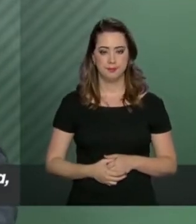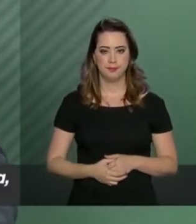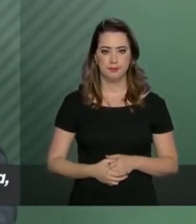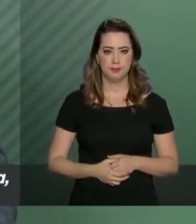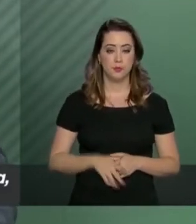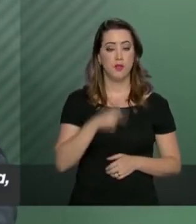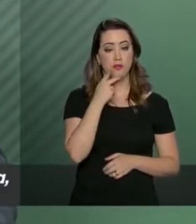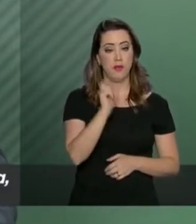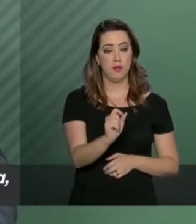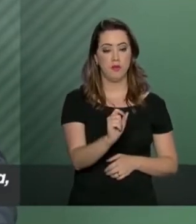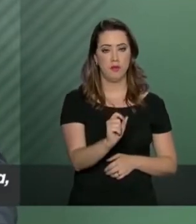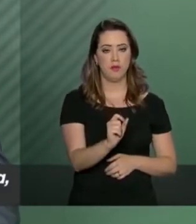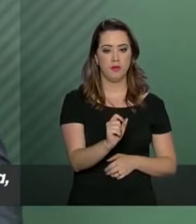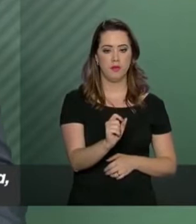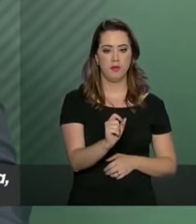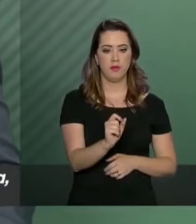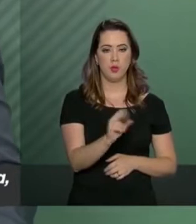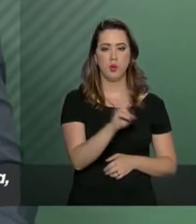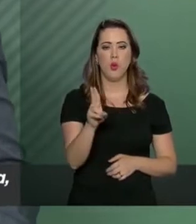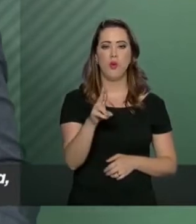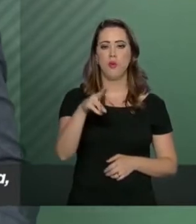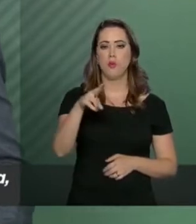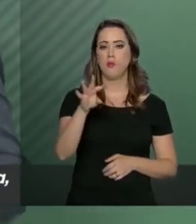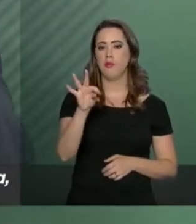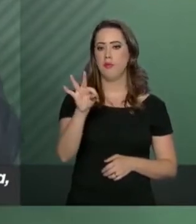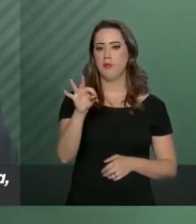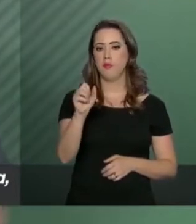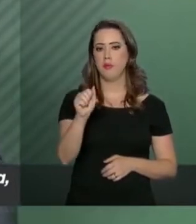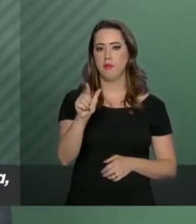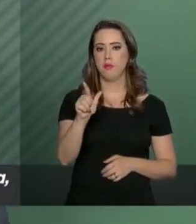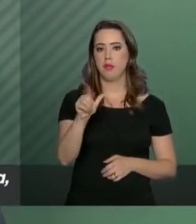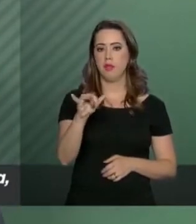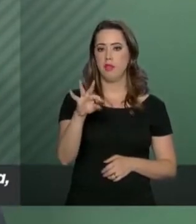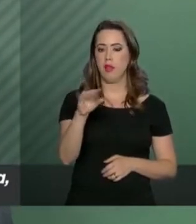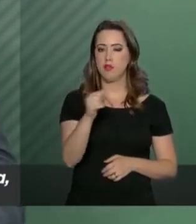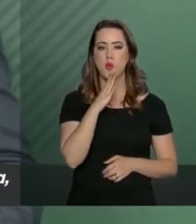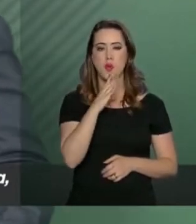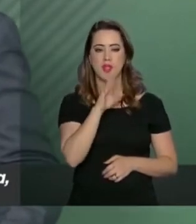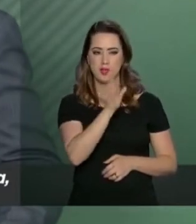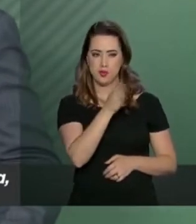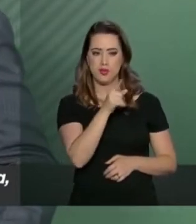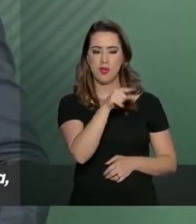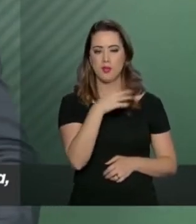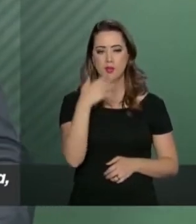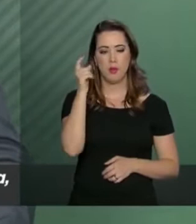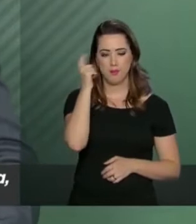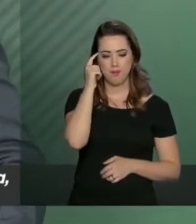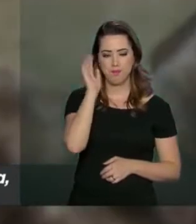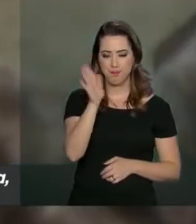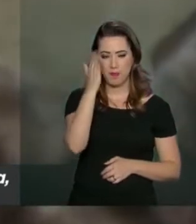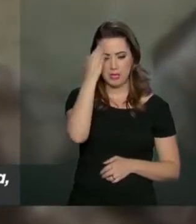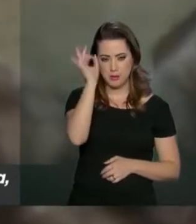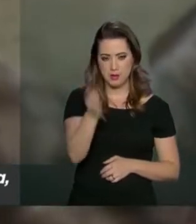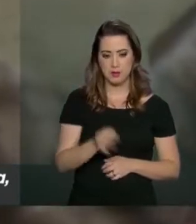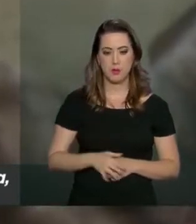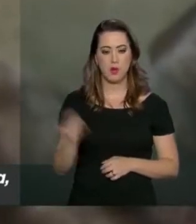Quando o senhor diz que não... Qual é o teu nome? Thalita Fernandes. Eu te conheço, é só para facilitar. É que eu tinha me apresentado antes, mas... Porta-voz,